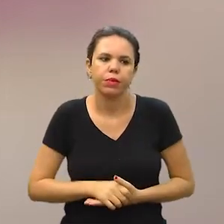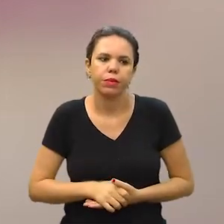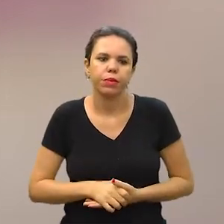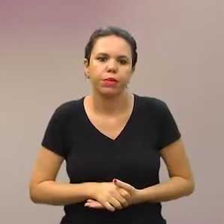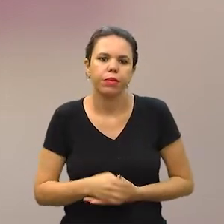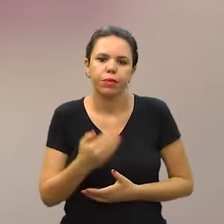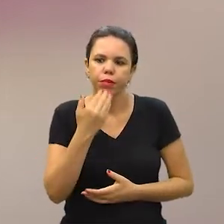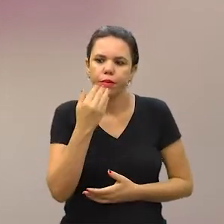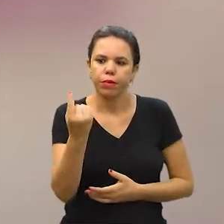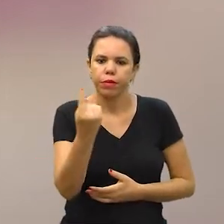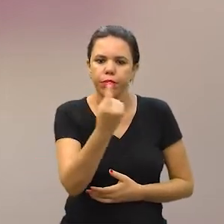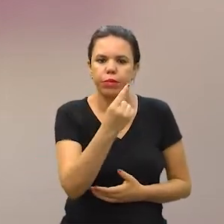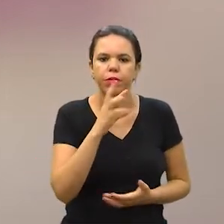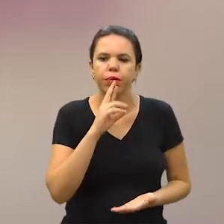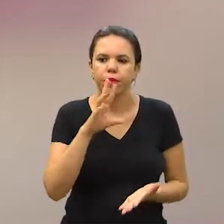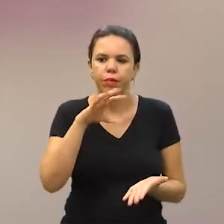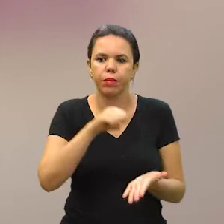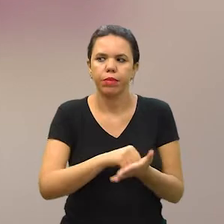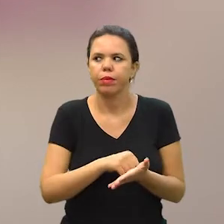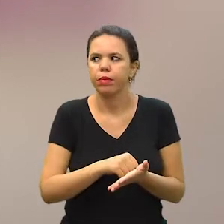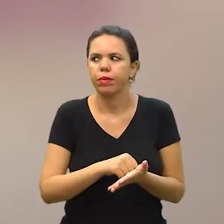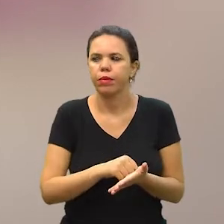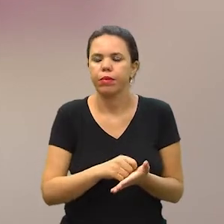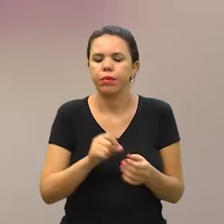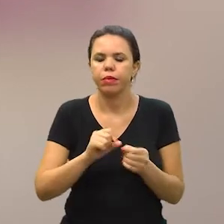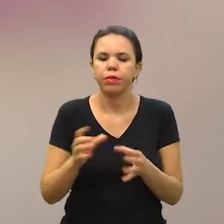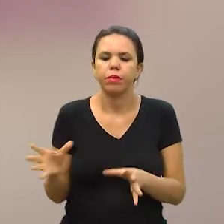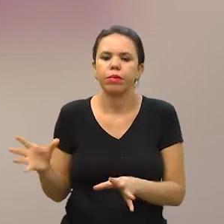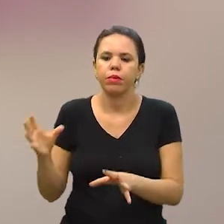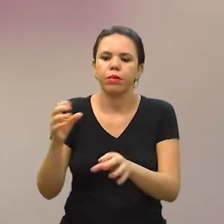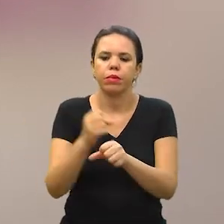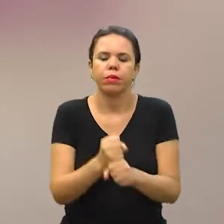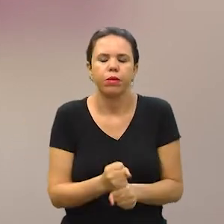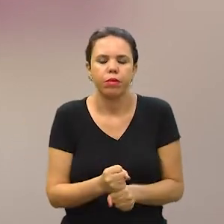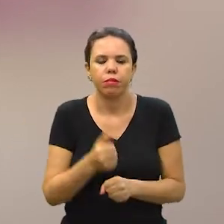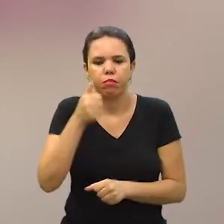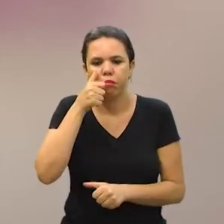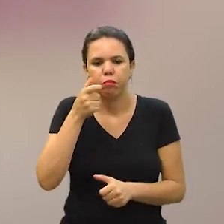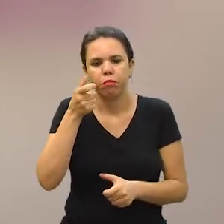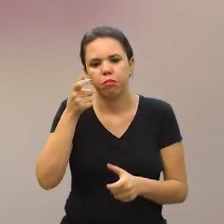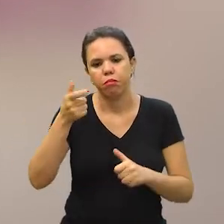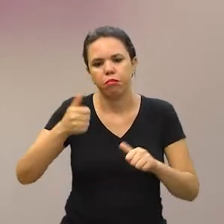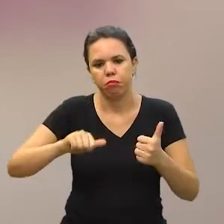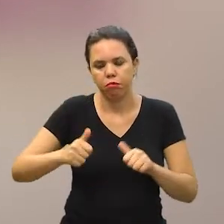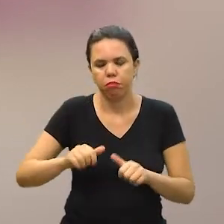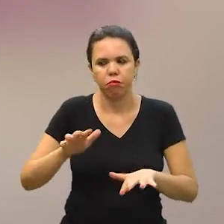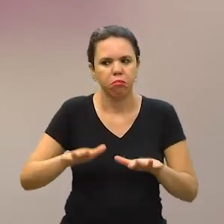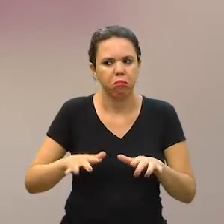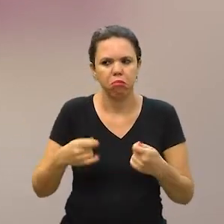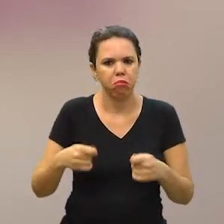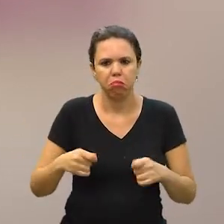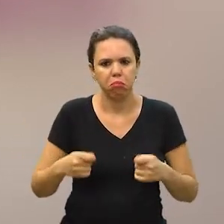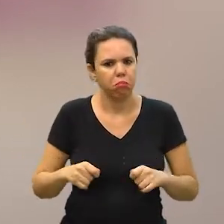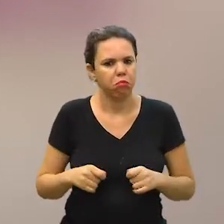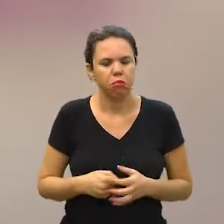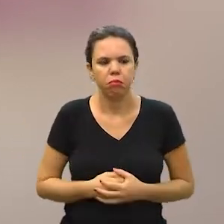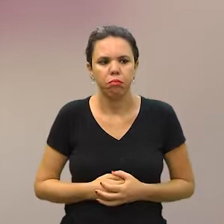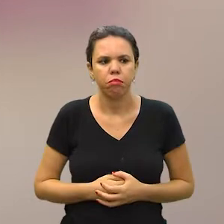gente pede para cada um preencher e aí a gente faz um apanhado disso, né? Muitas vezes a gente não